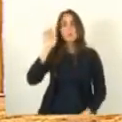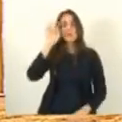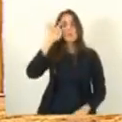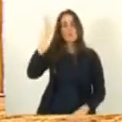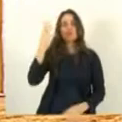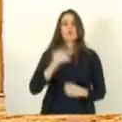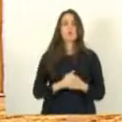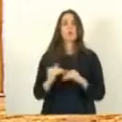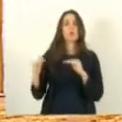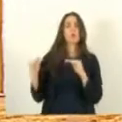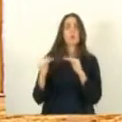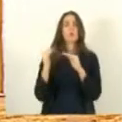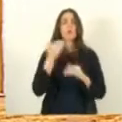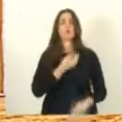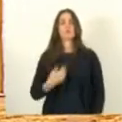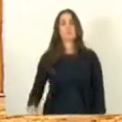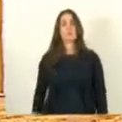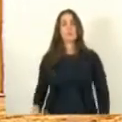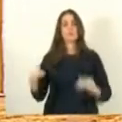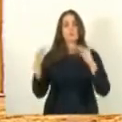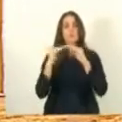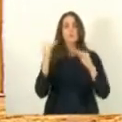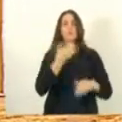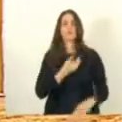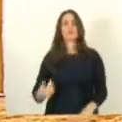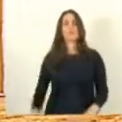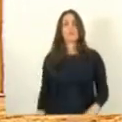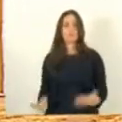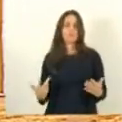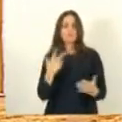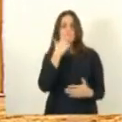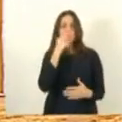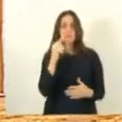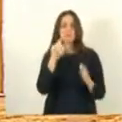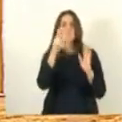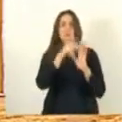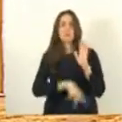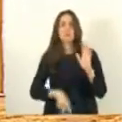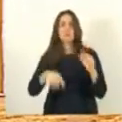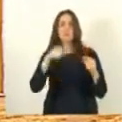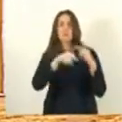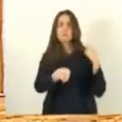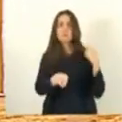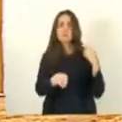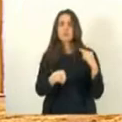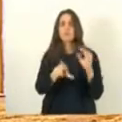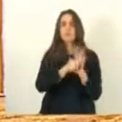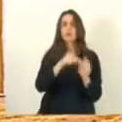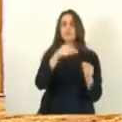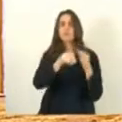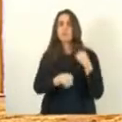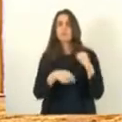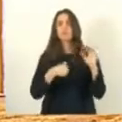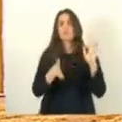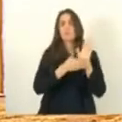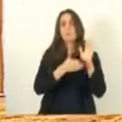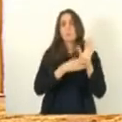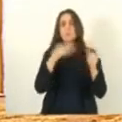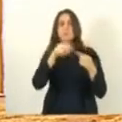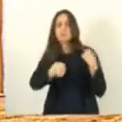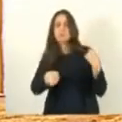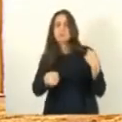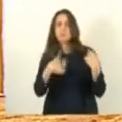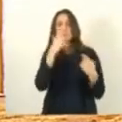gente concorda com o governo de que a lei está errada, de que a lei não está certa, de que aquilo que a gente fez não está